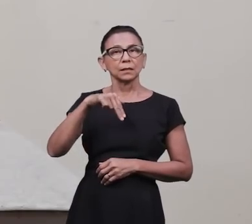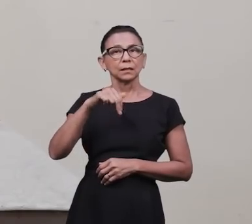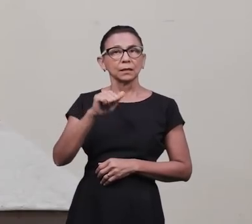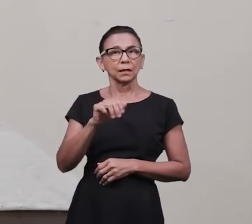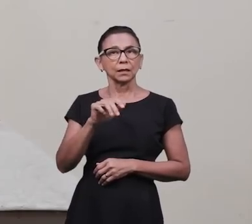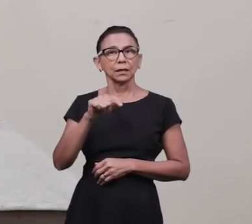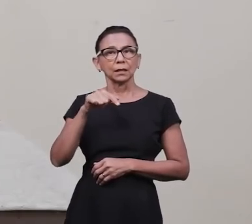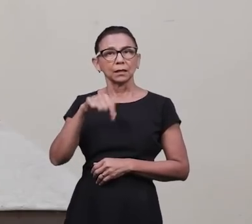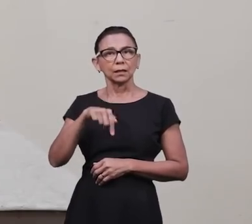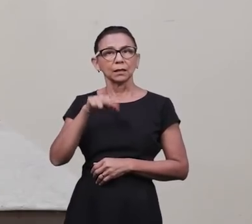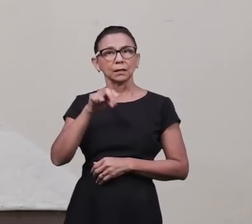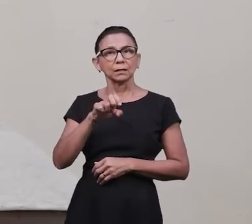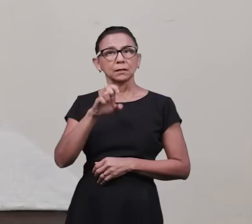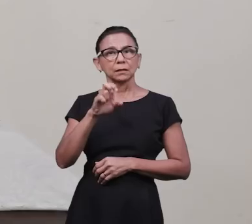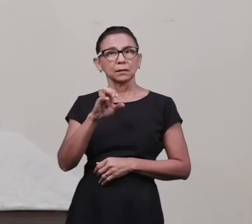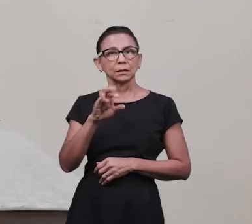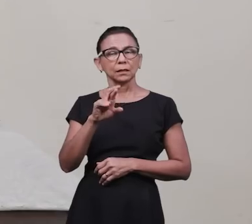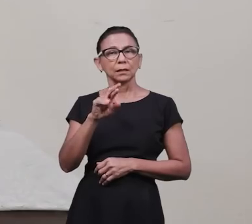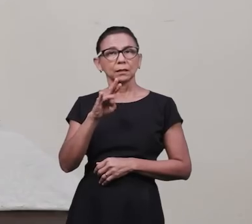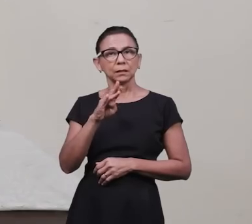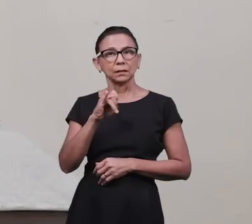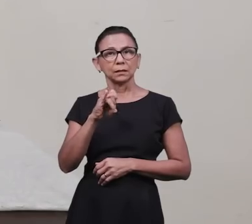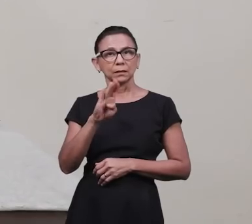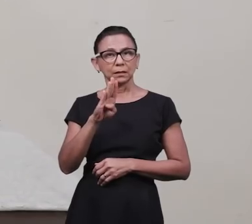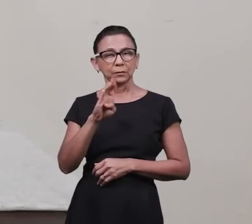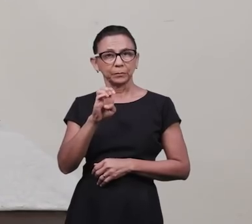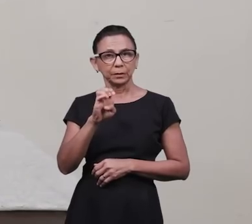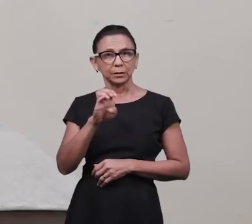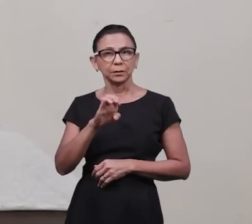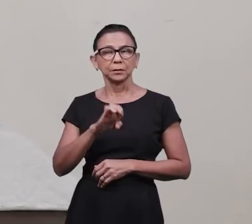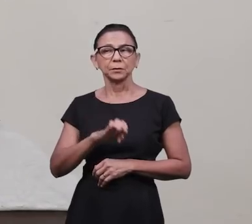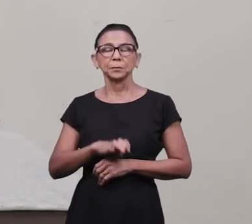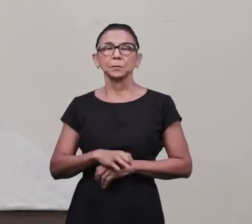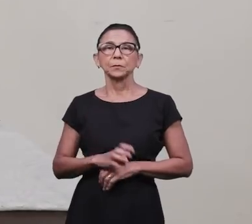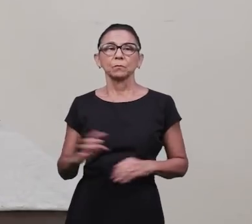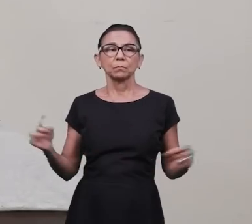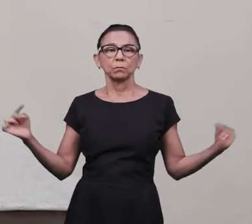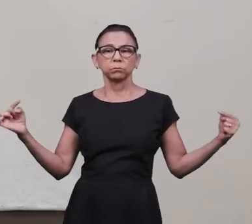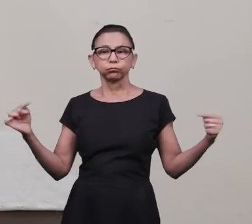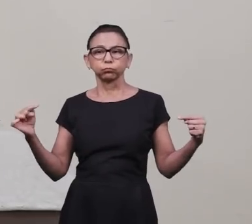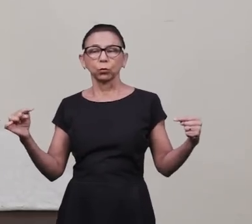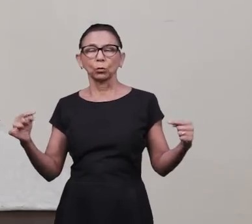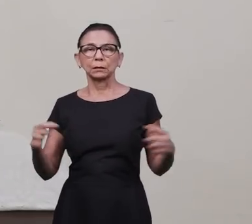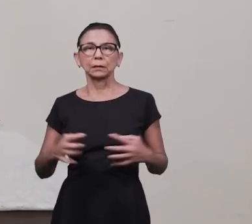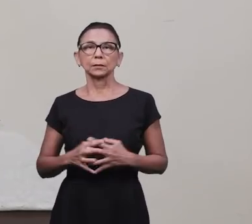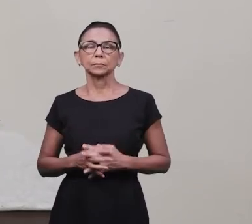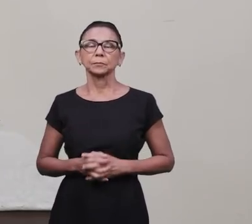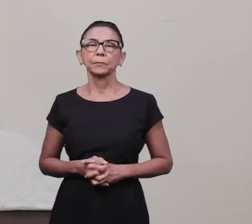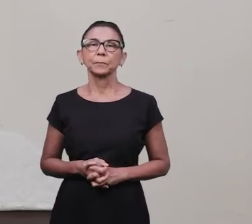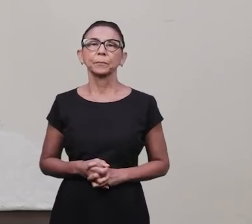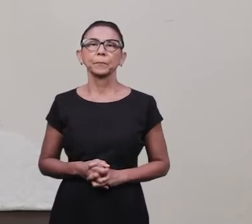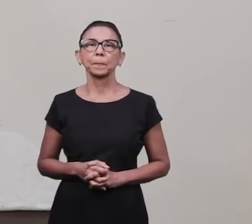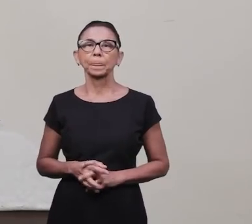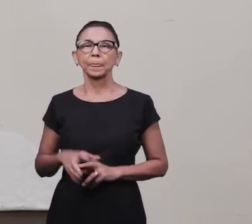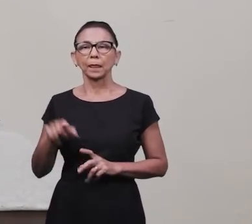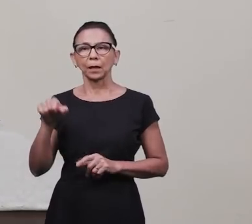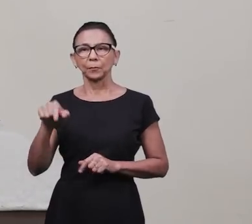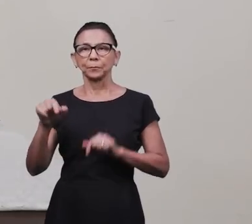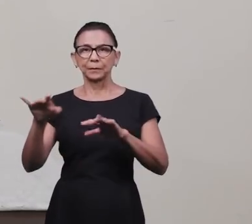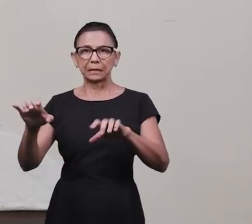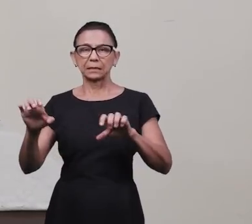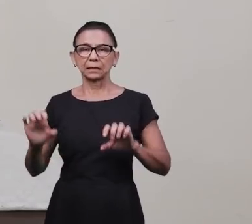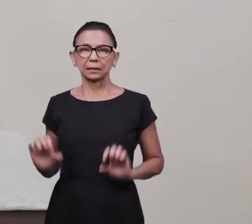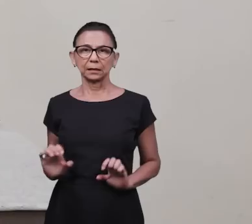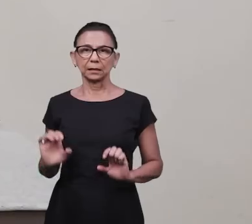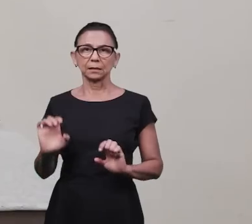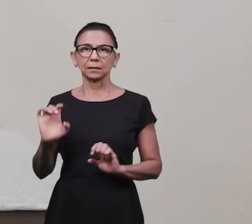ele. Há uma coisa que muitas vezes acontece na vida do crente. Vamos colocar aqui Ezequias como o